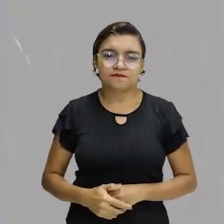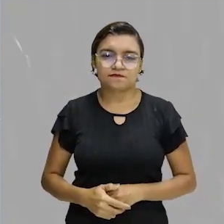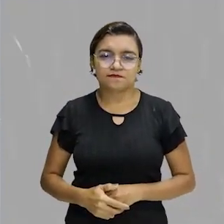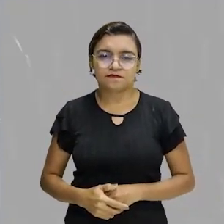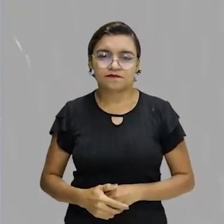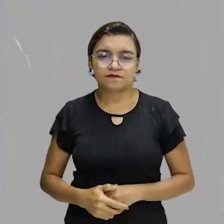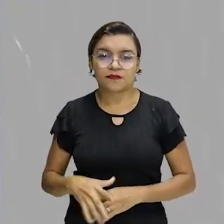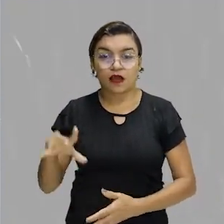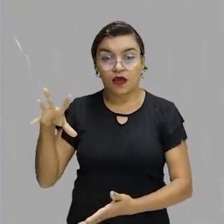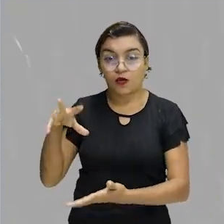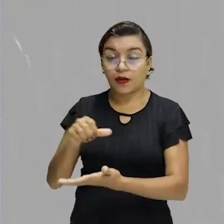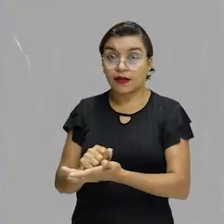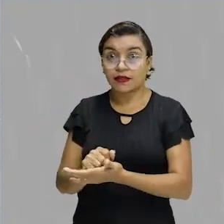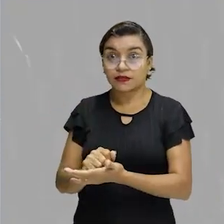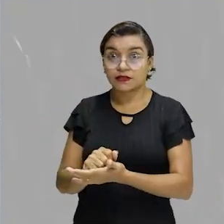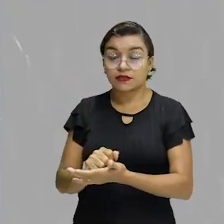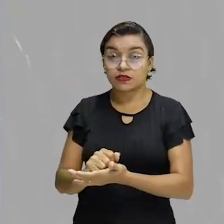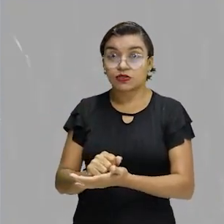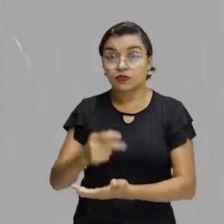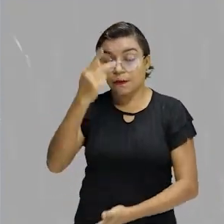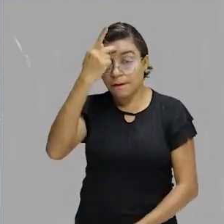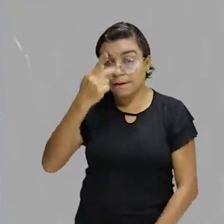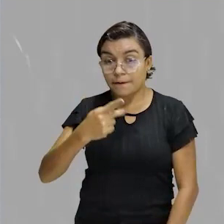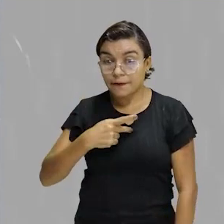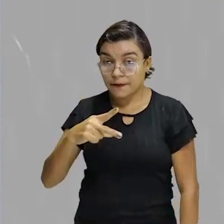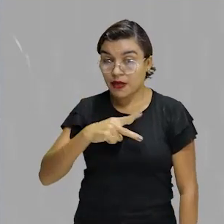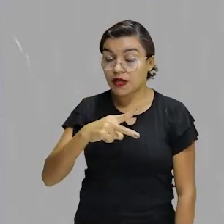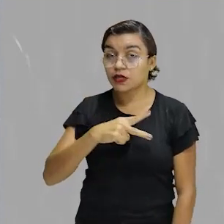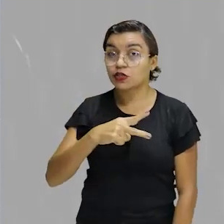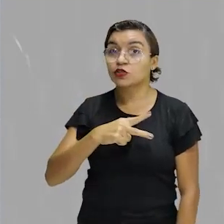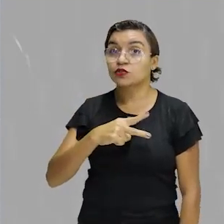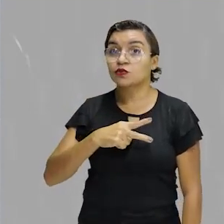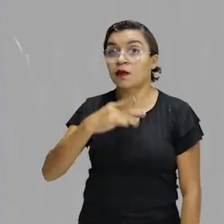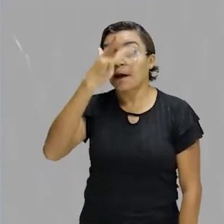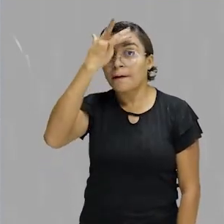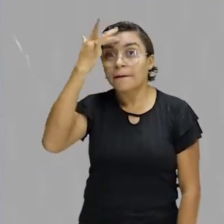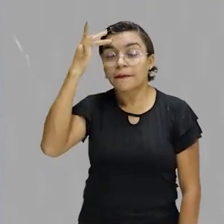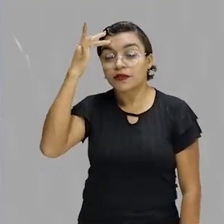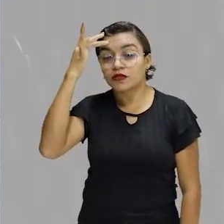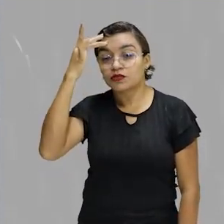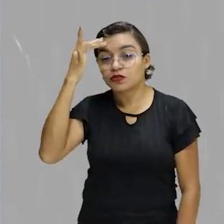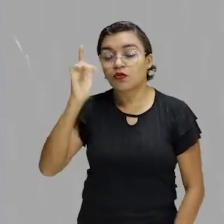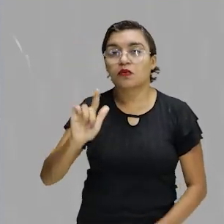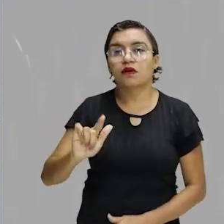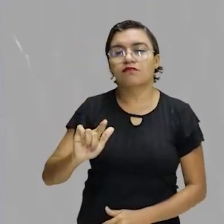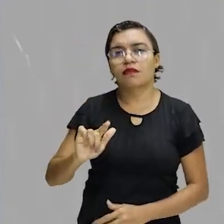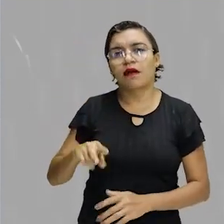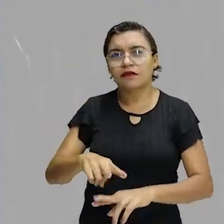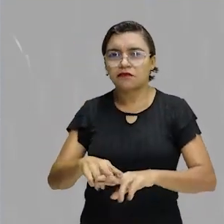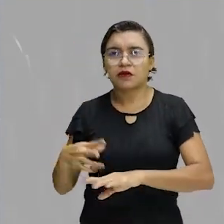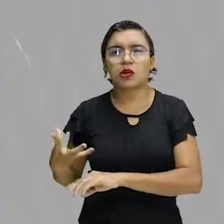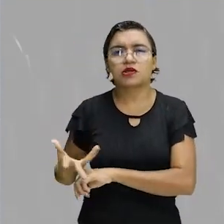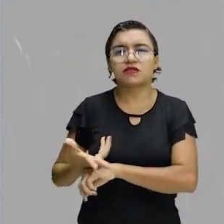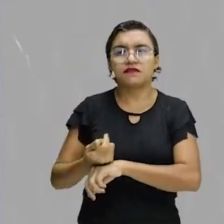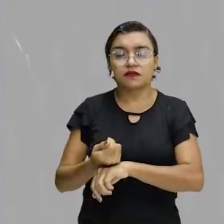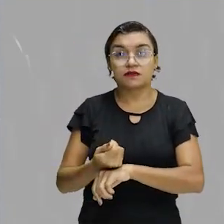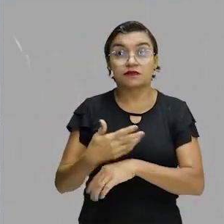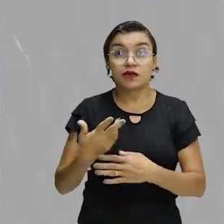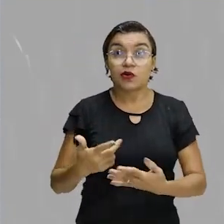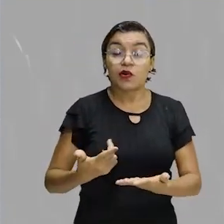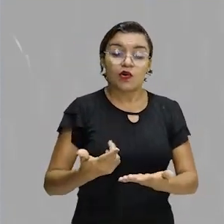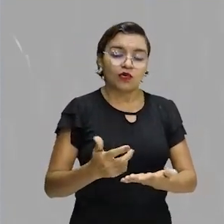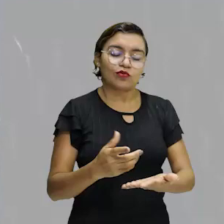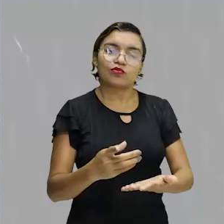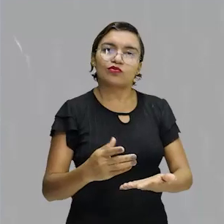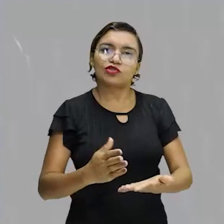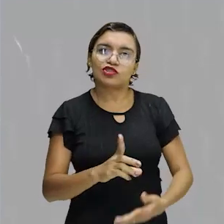um registro privado, quer dizer, ele é particular, de uma pessoa a partir dos eventos. E o diário, ele tem,